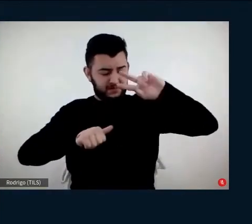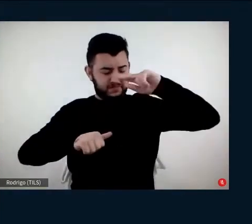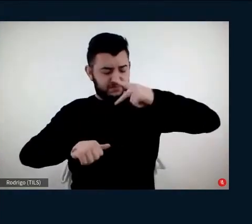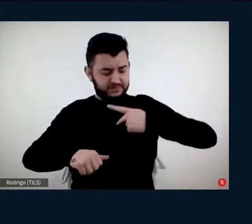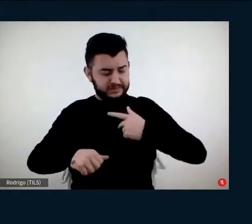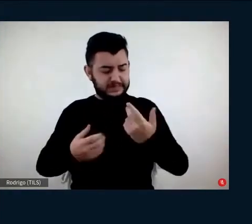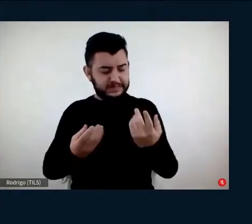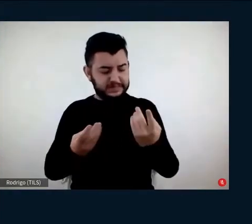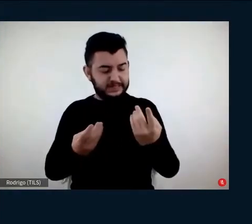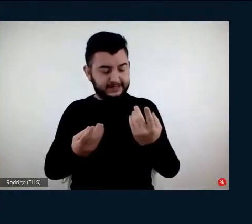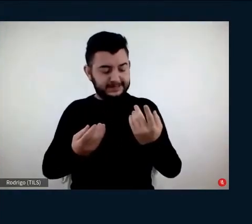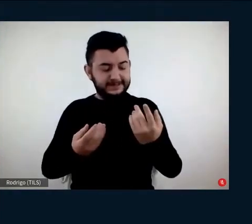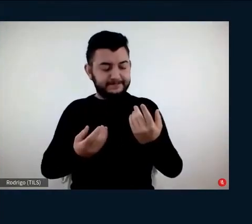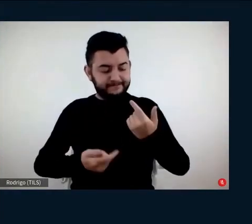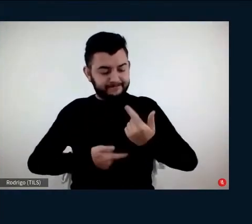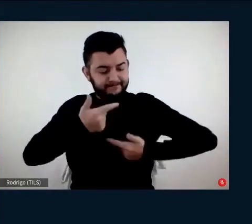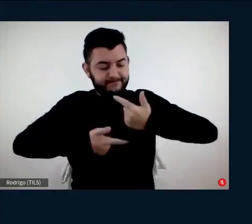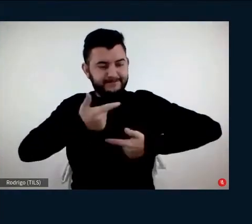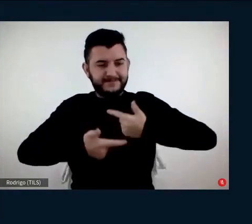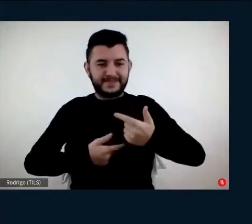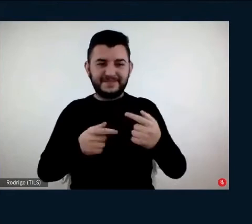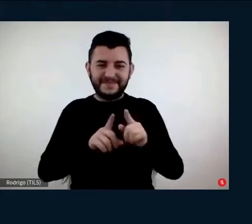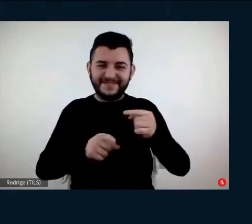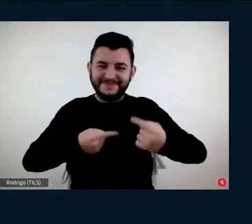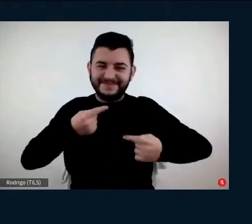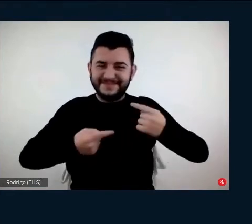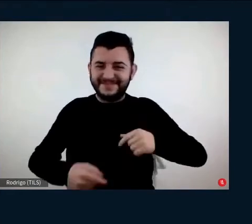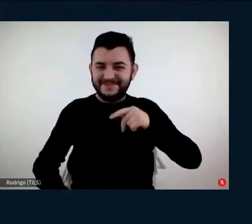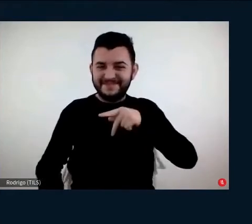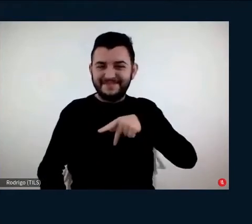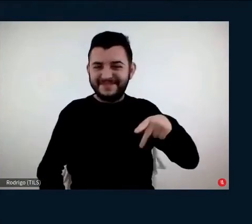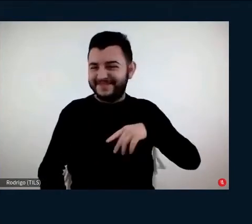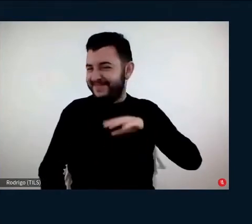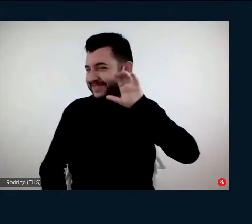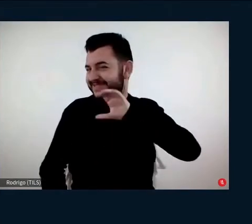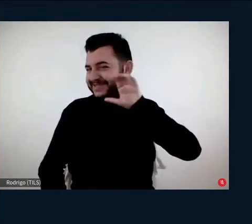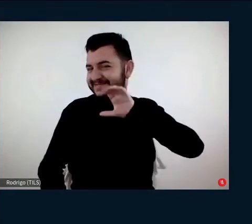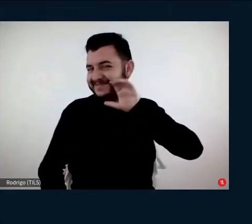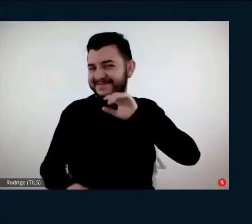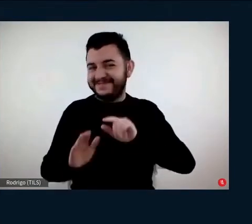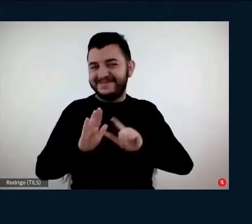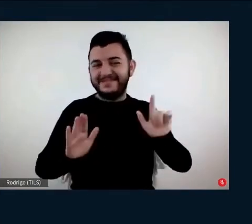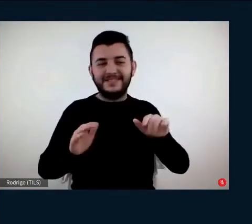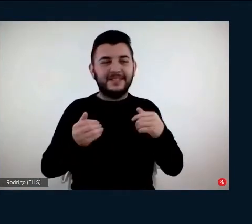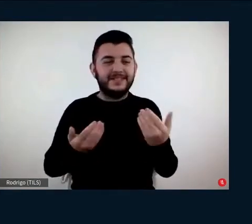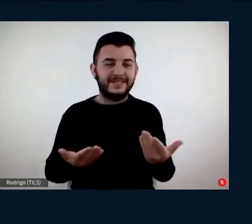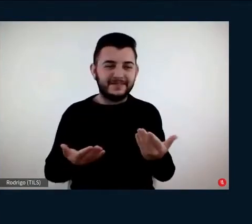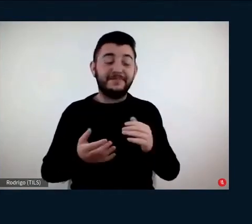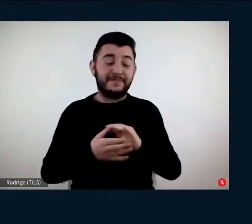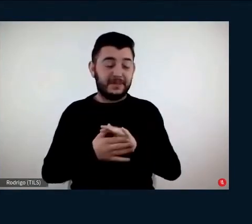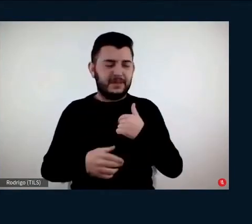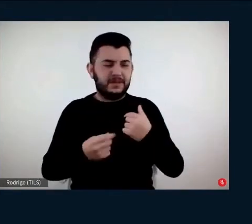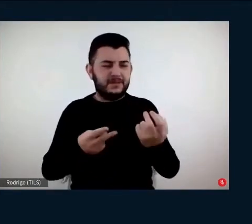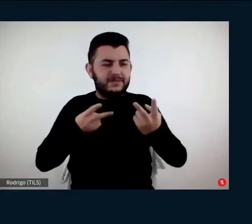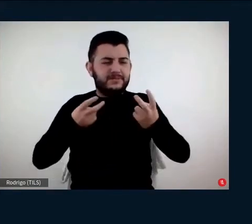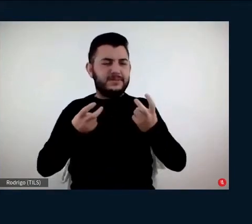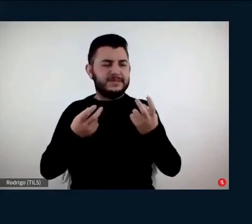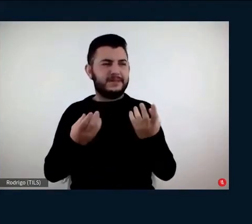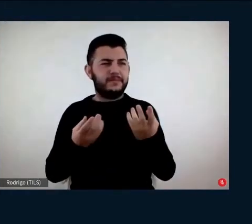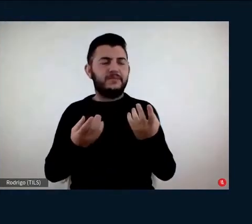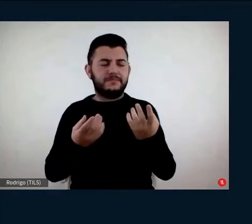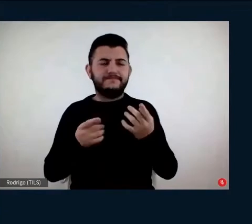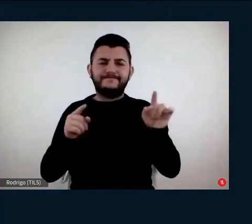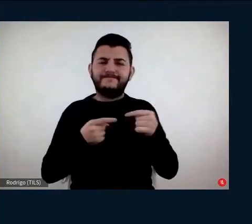isso, como a gente discutiu com o Carlos ali um pouco antes, eu percebo que ela talvez